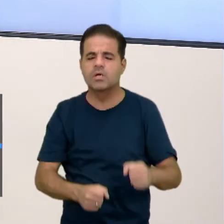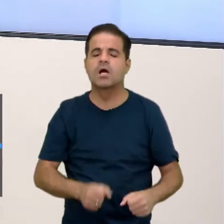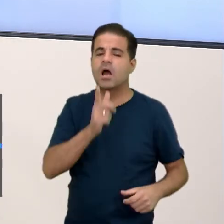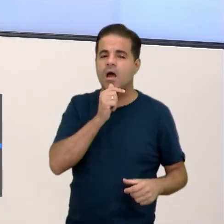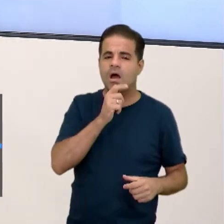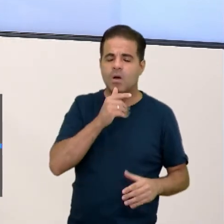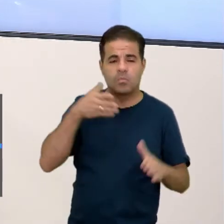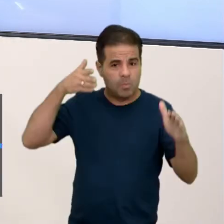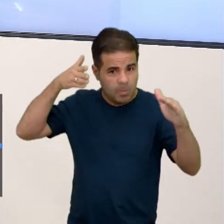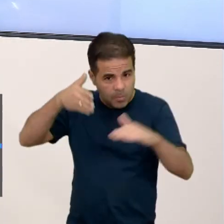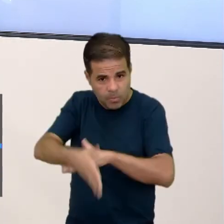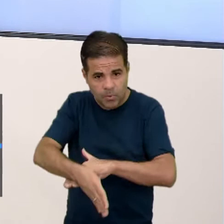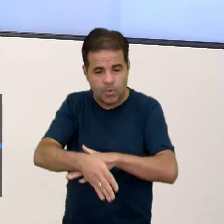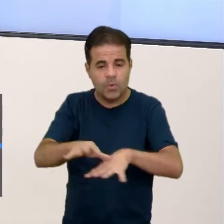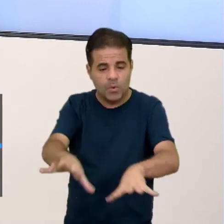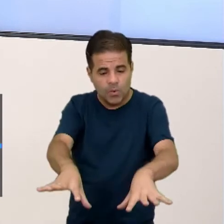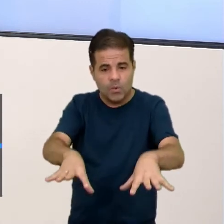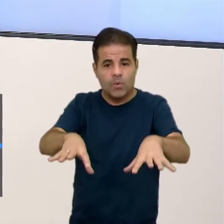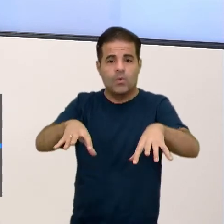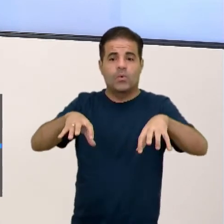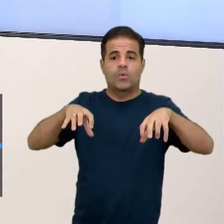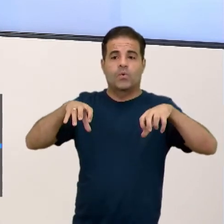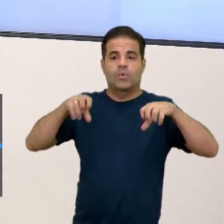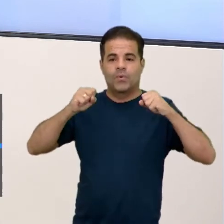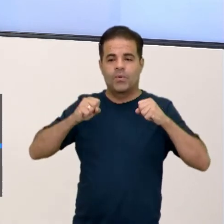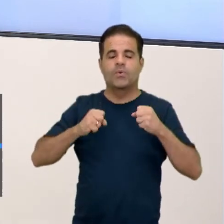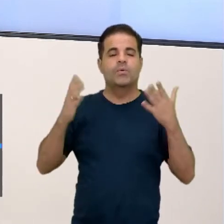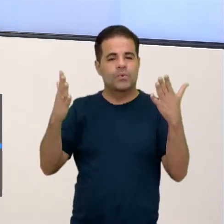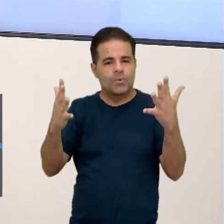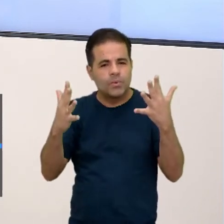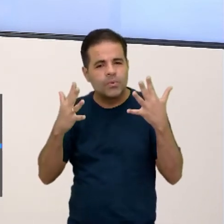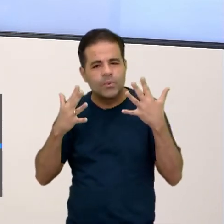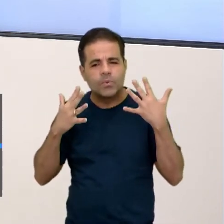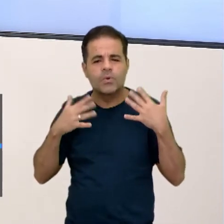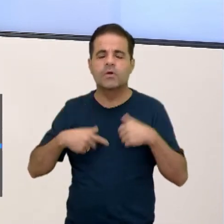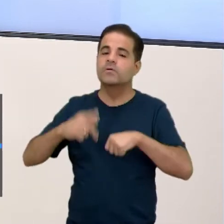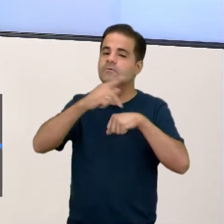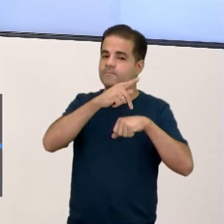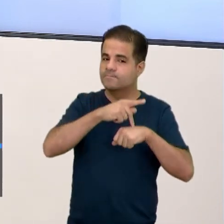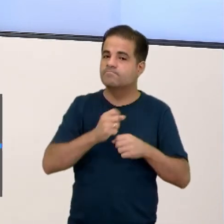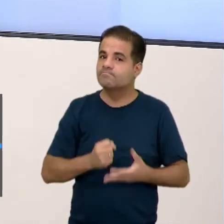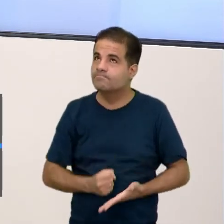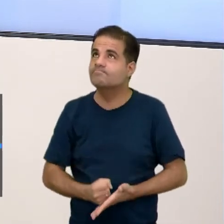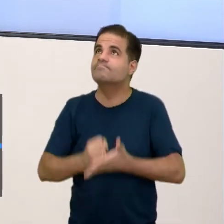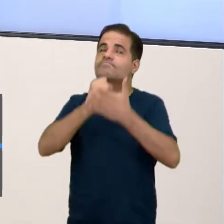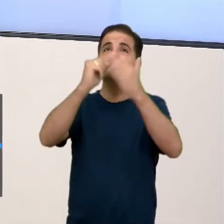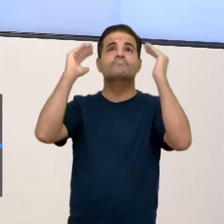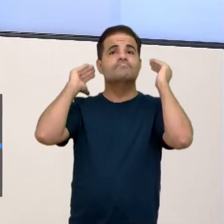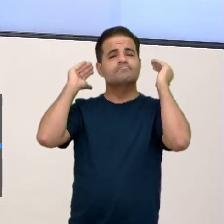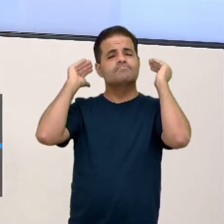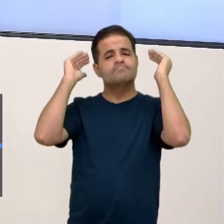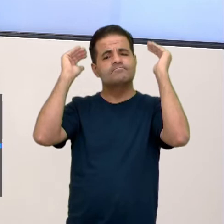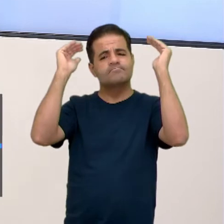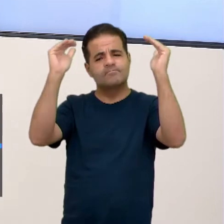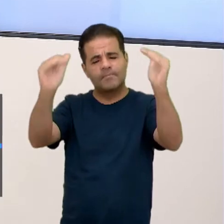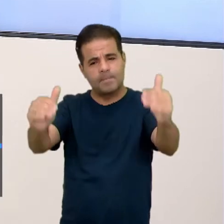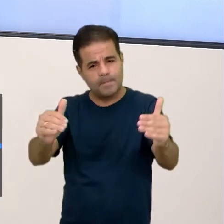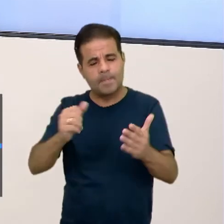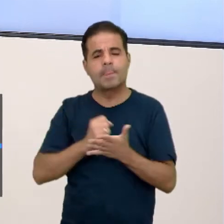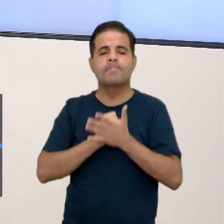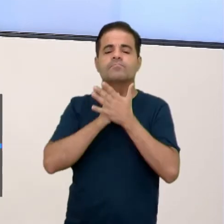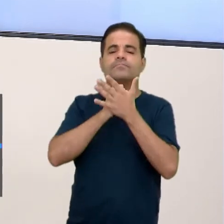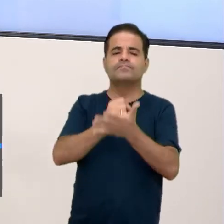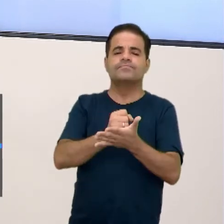a água entra, ela retira o calor da rocha, né? E aí sobe para a superfície, levando este